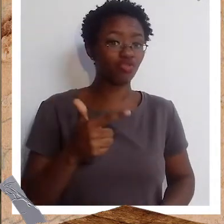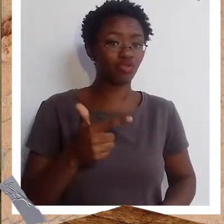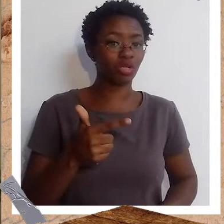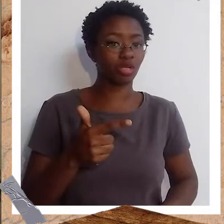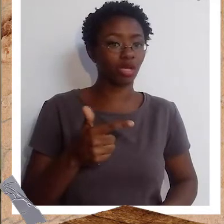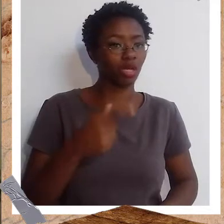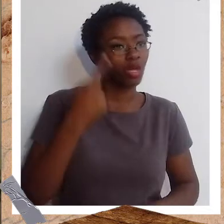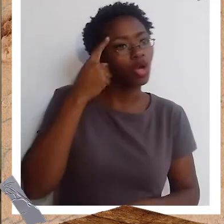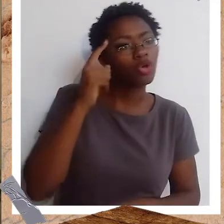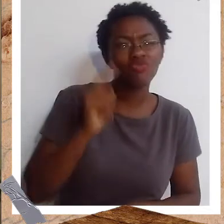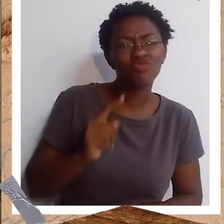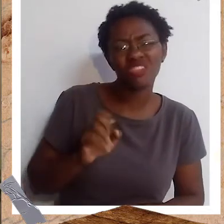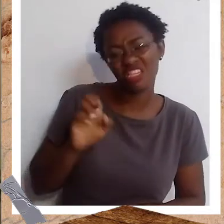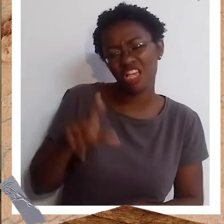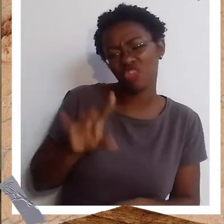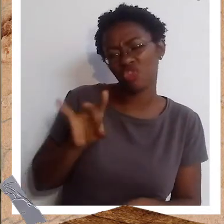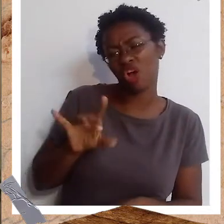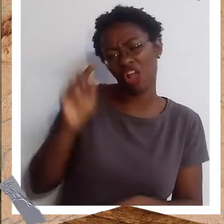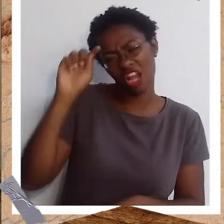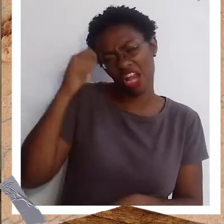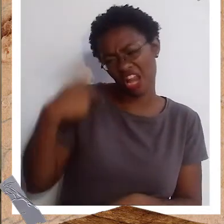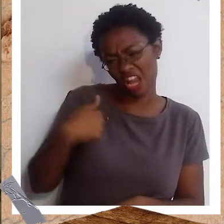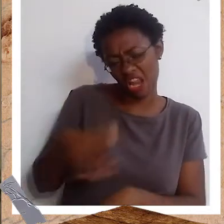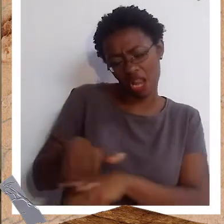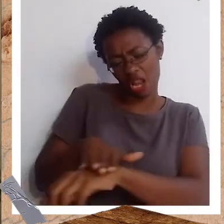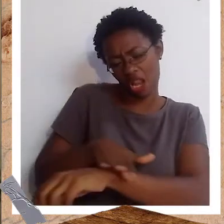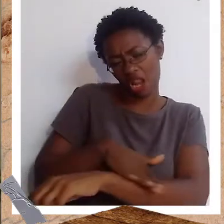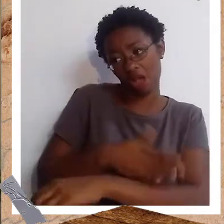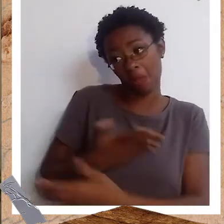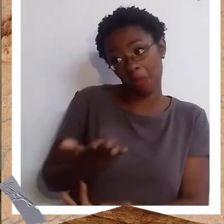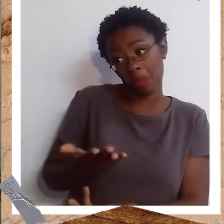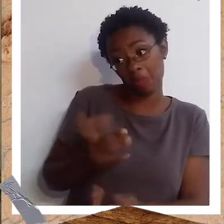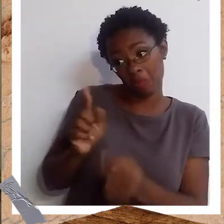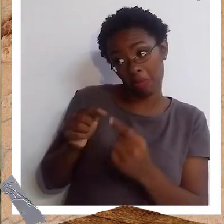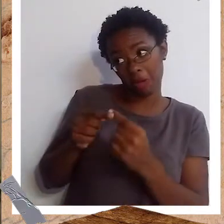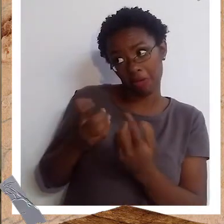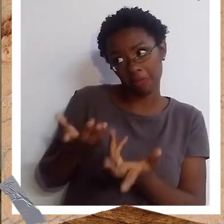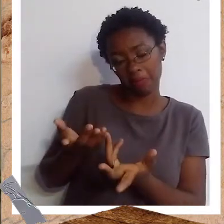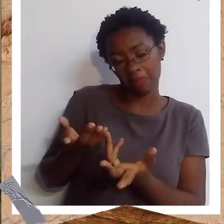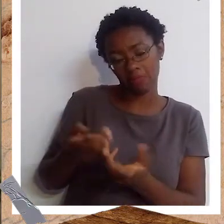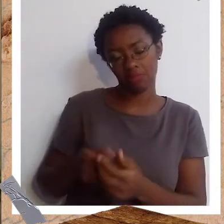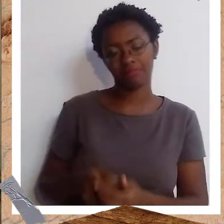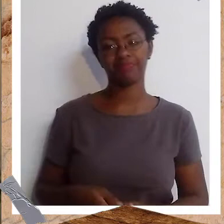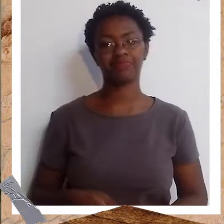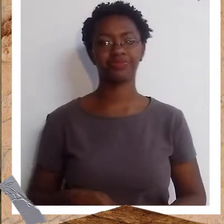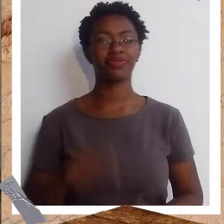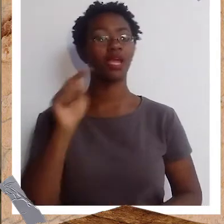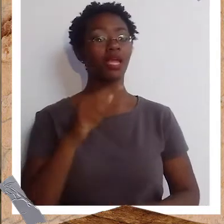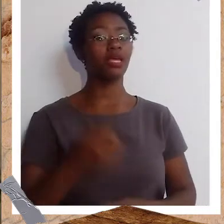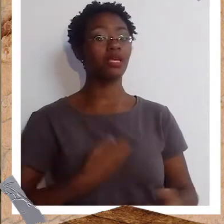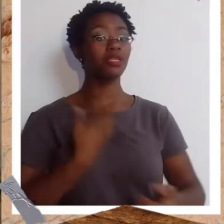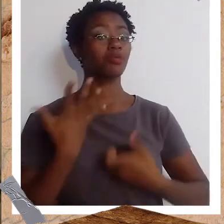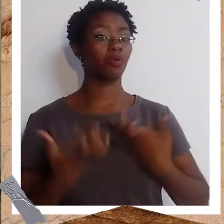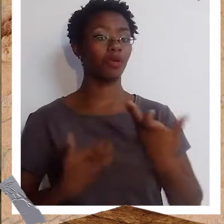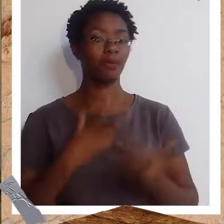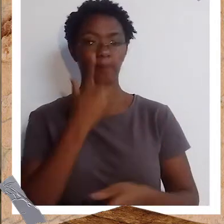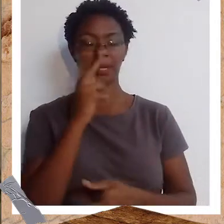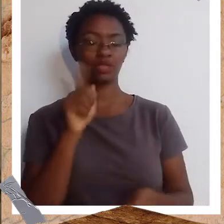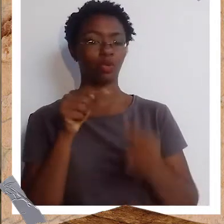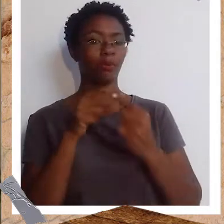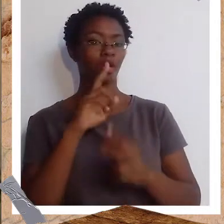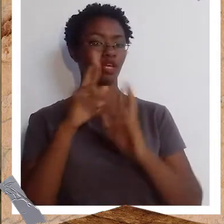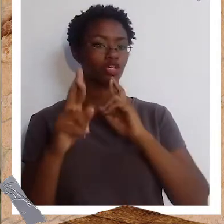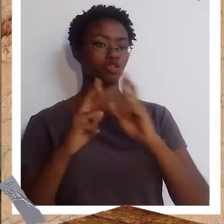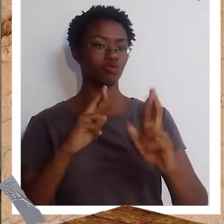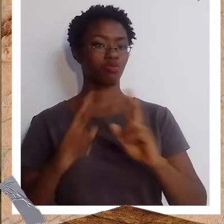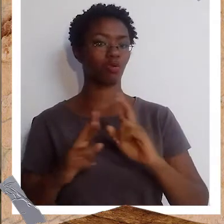Esse poema, né, de Carolina tão bonito e tão forte, para mim de alguma maneira responde, né, ou traz elementos